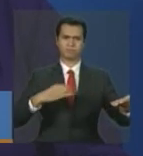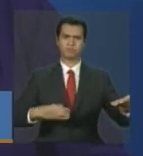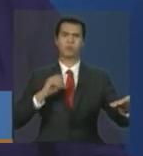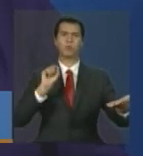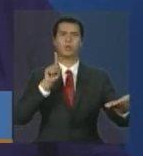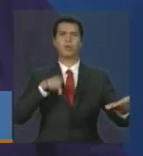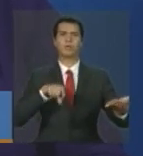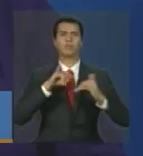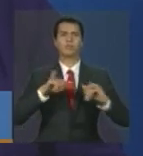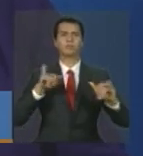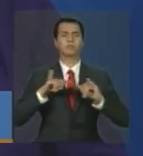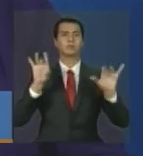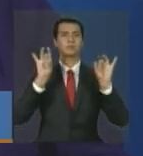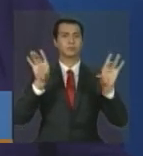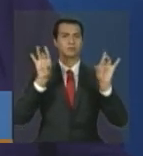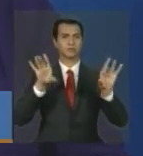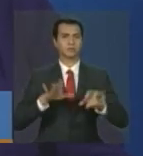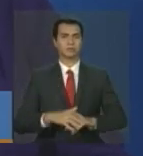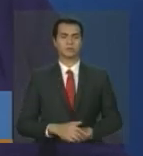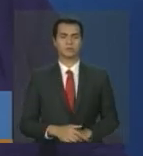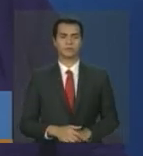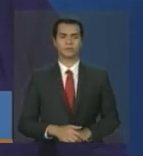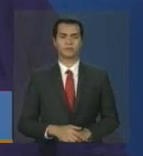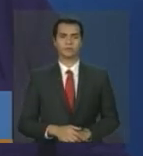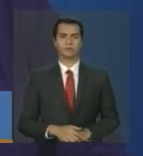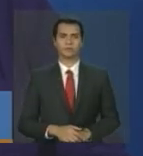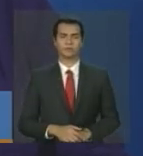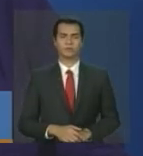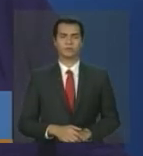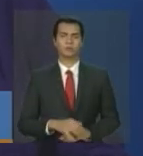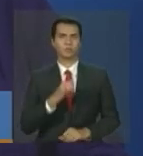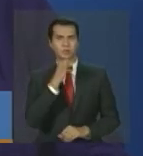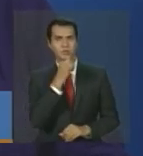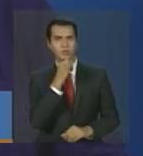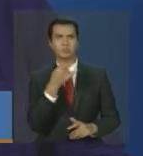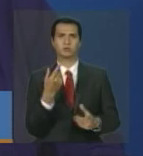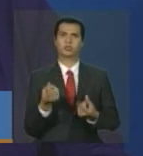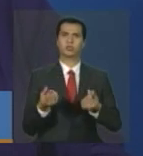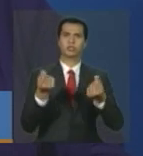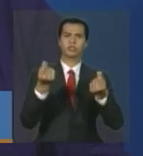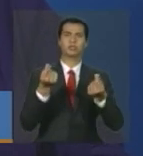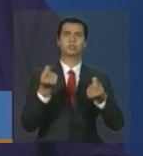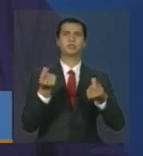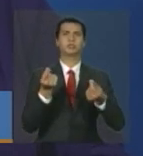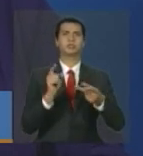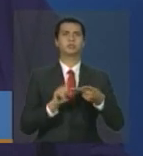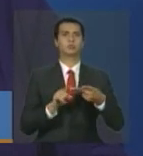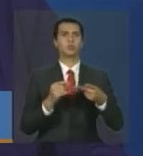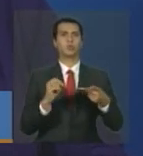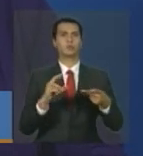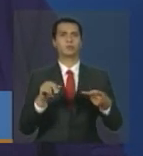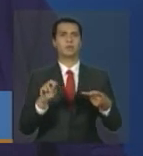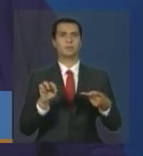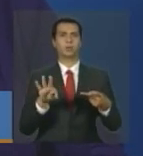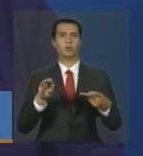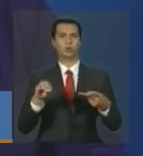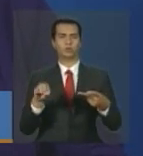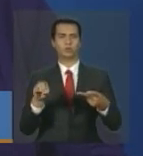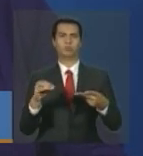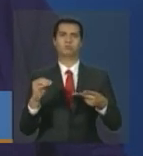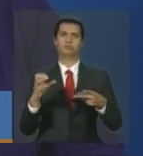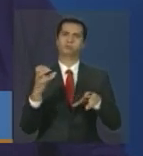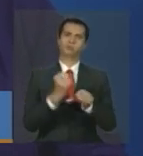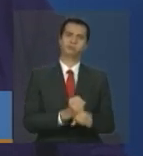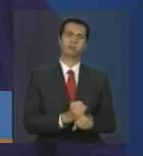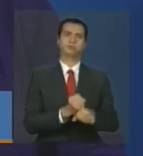muito específicas por exemplo de aspectos financeiros recursos orçamentários financeiros dos